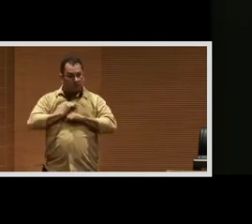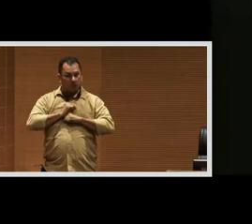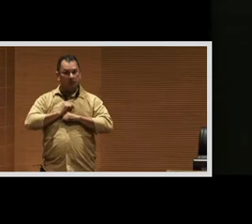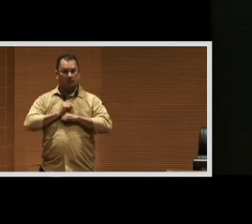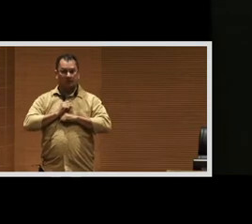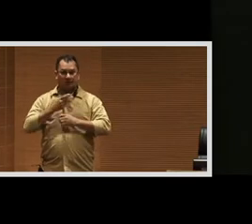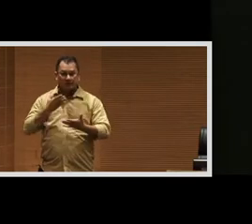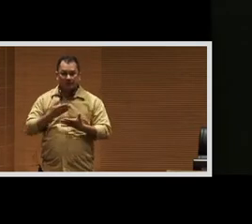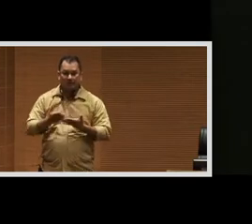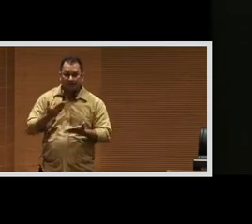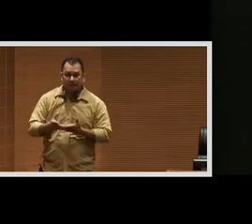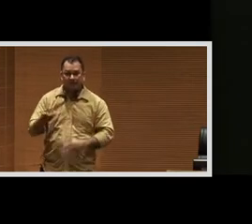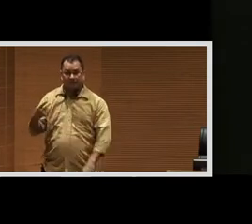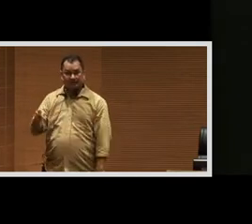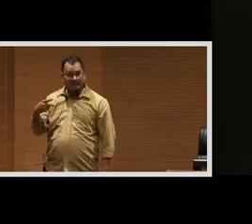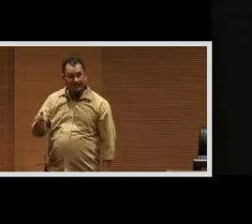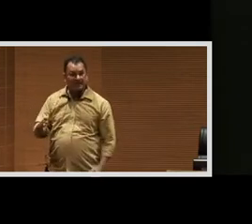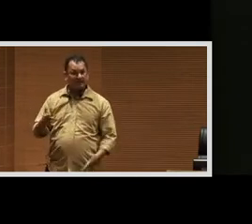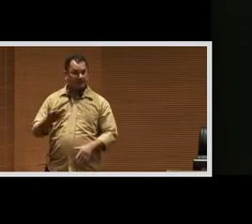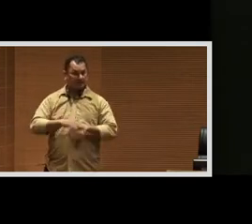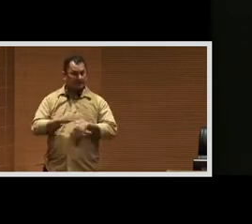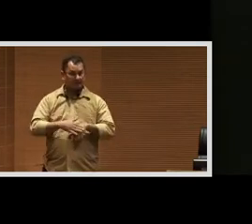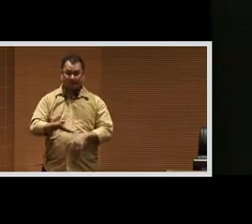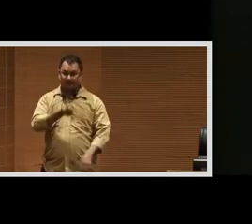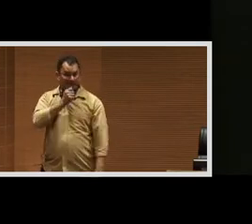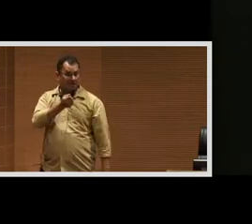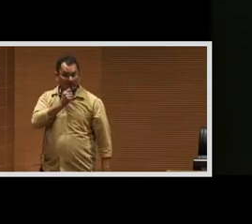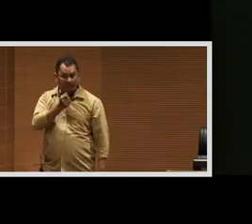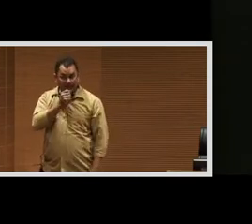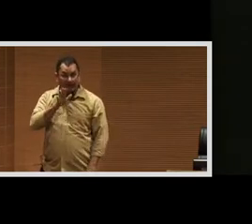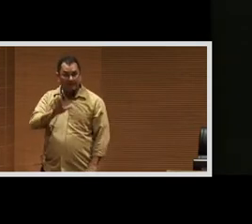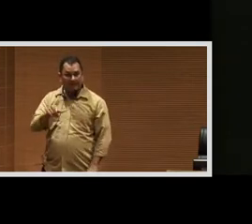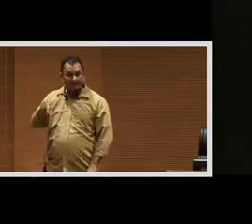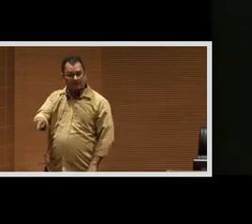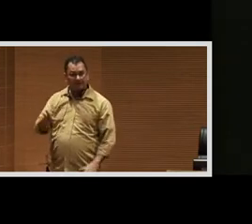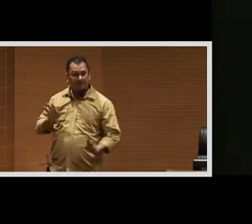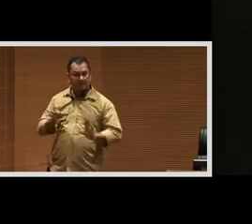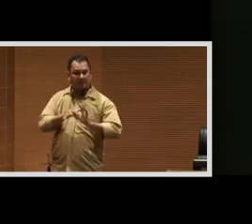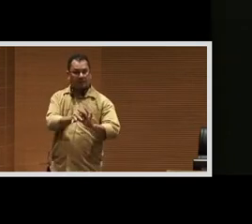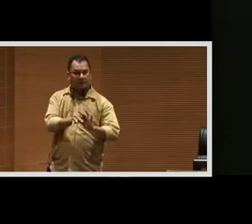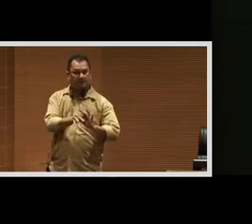seu, por uma doença que ele não tem, mas que ele fica preso na doença.